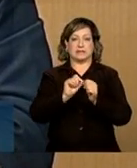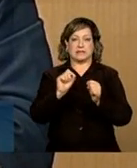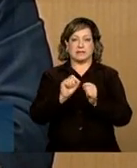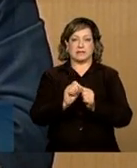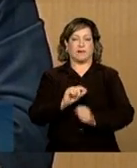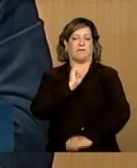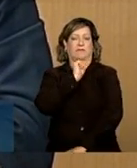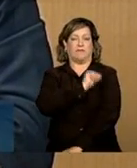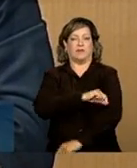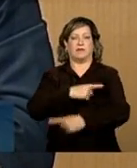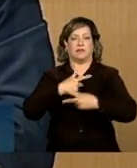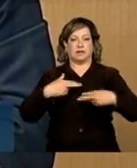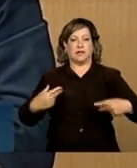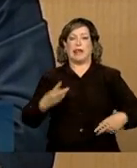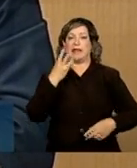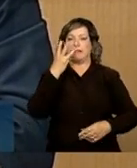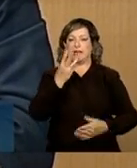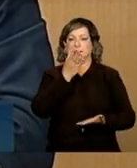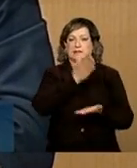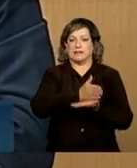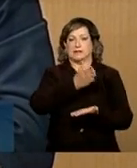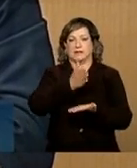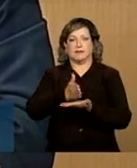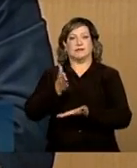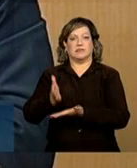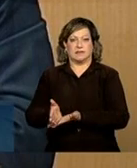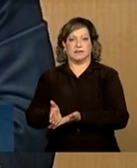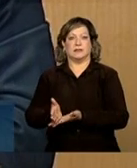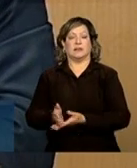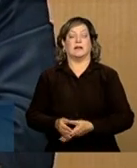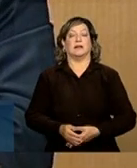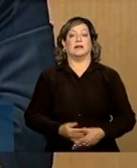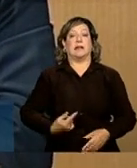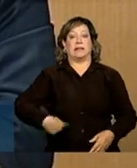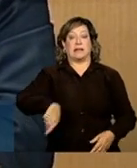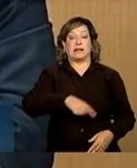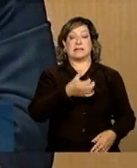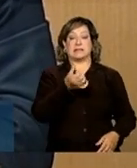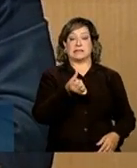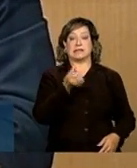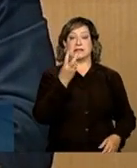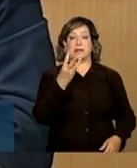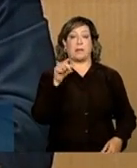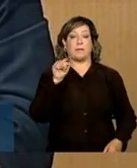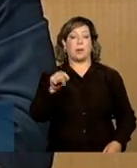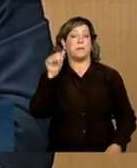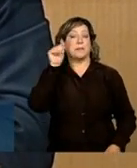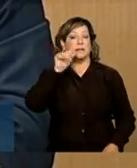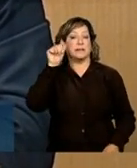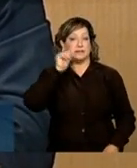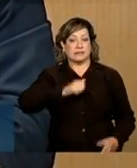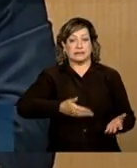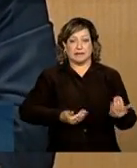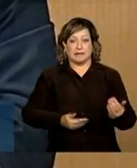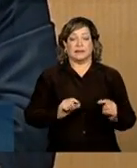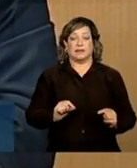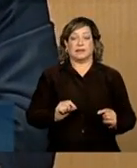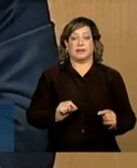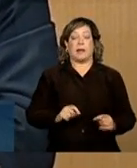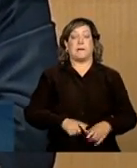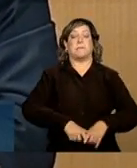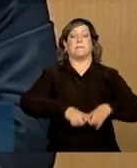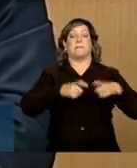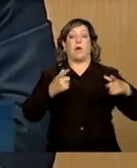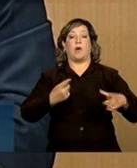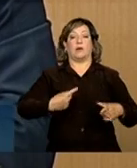vacinações nas três etapas e dessas 63.000 meninas logicamente que grande parte